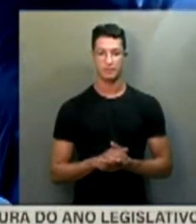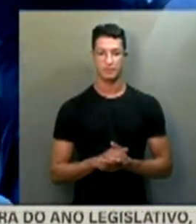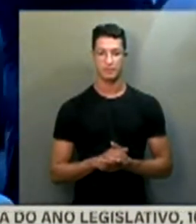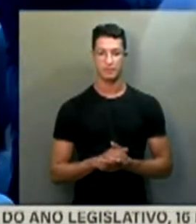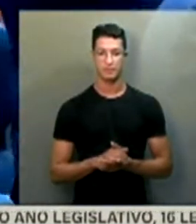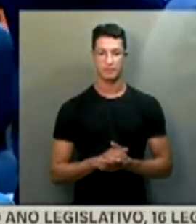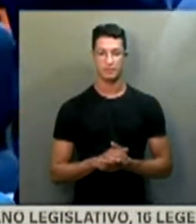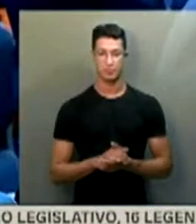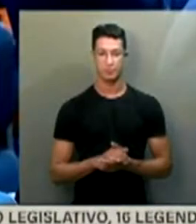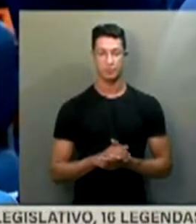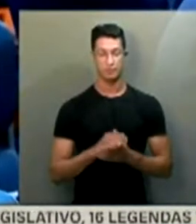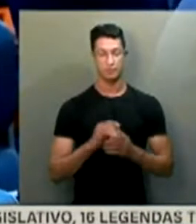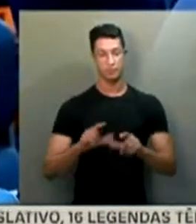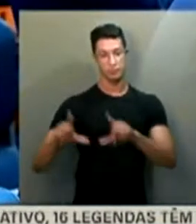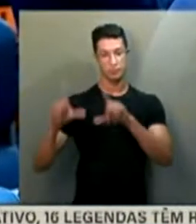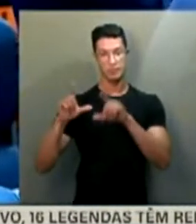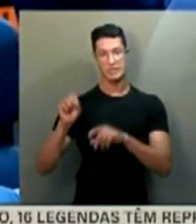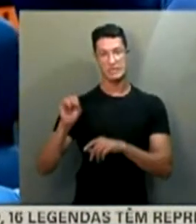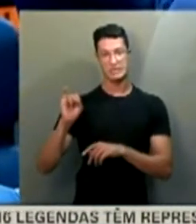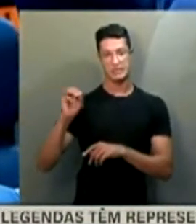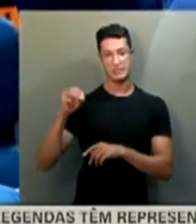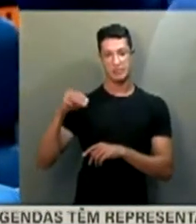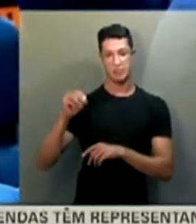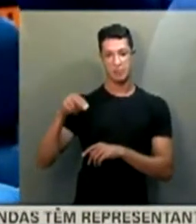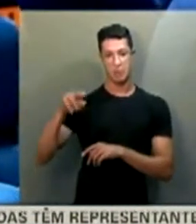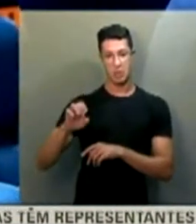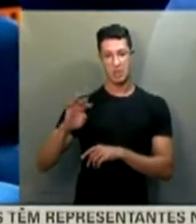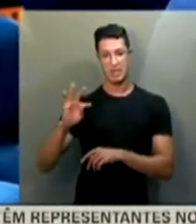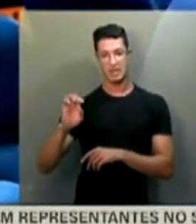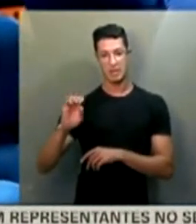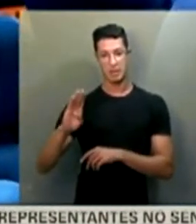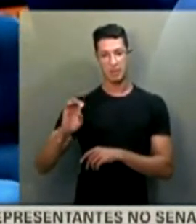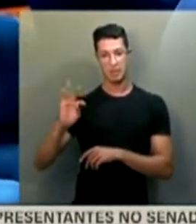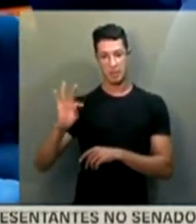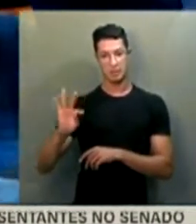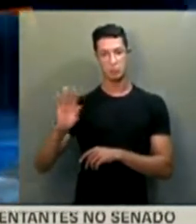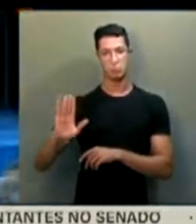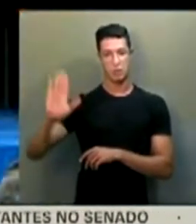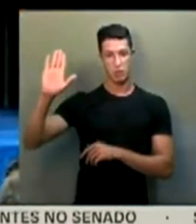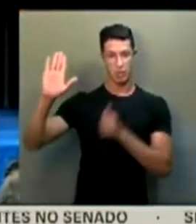As imagens da senadora Simone Tebet, uma das candidatas.